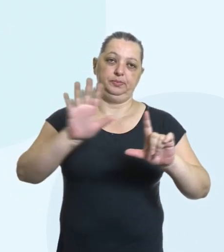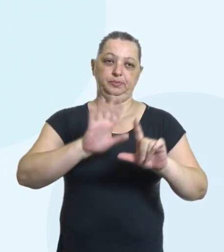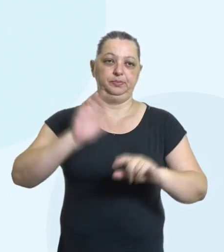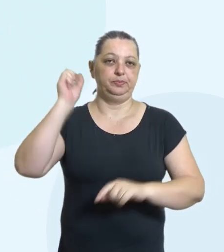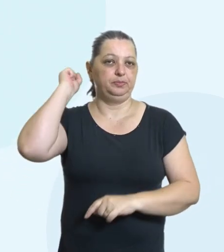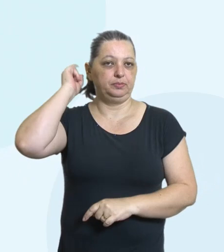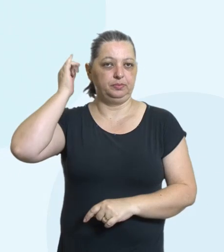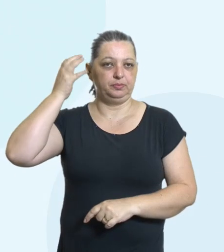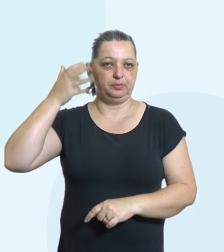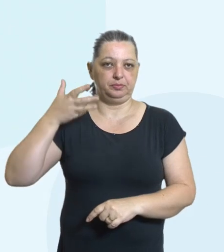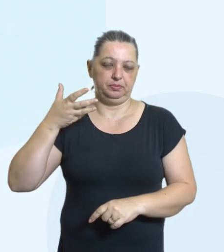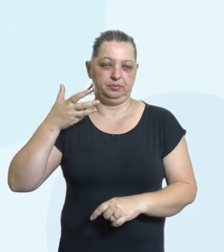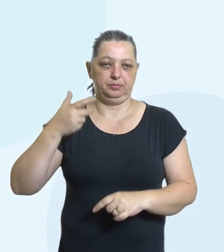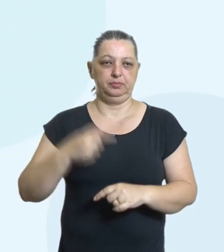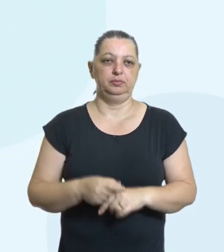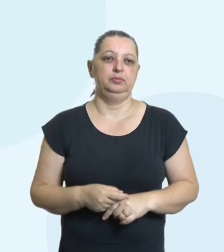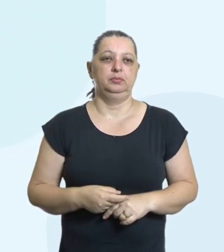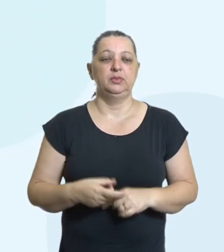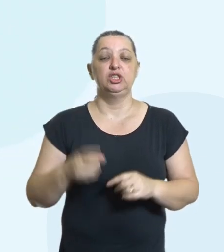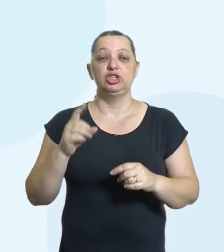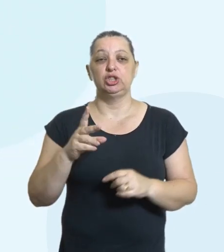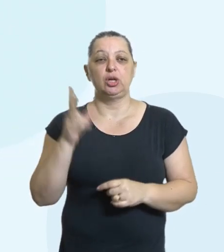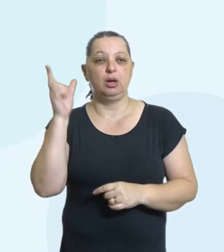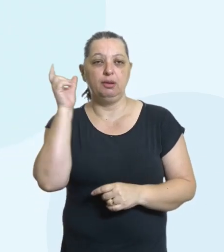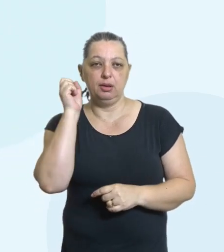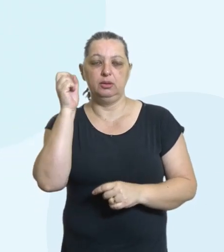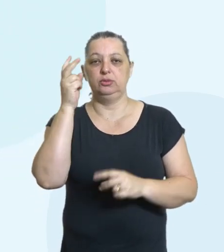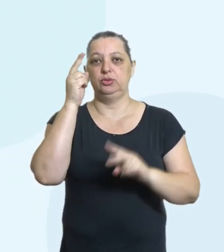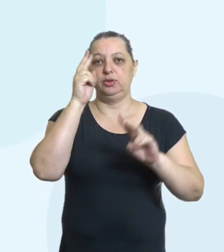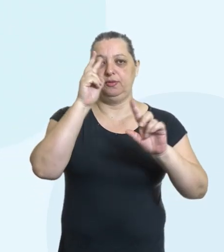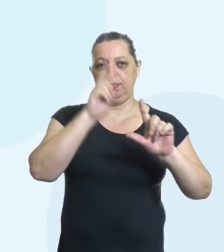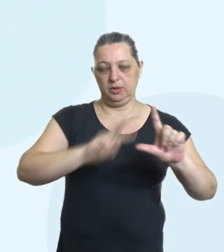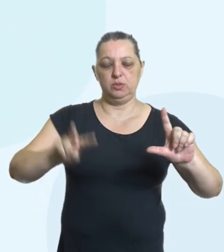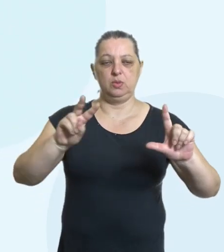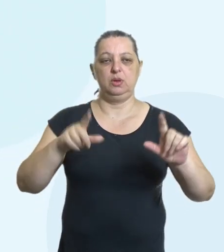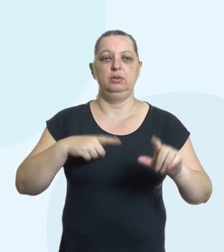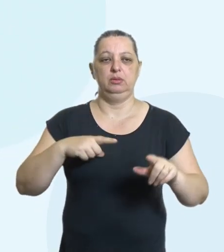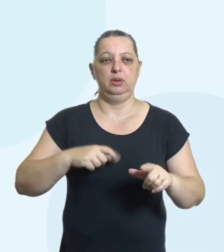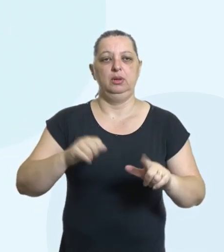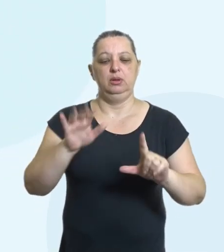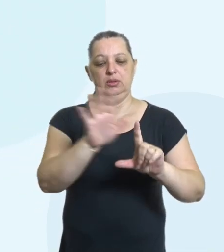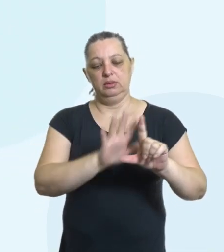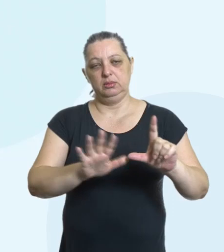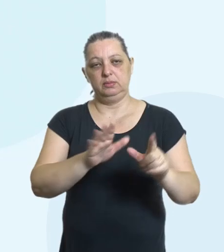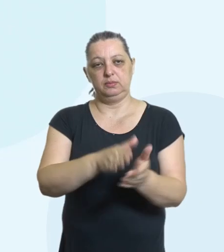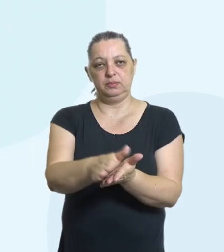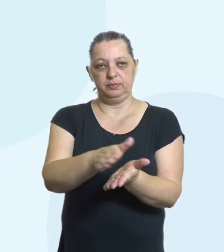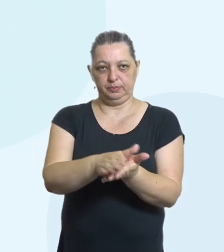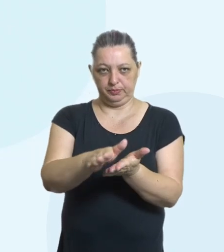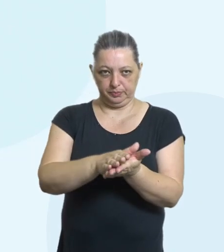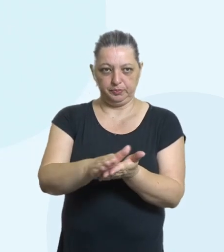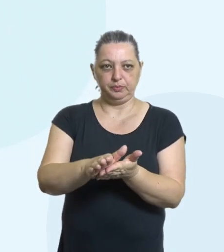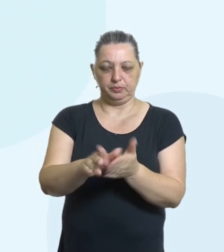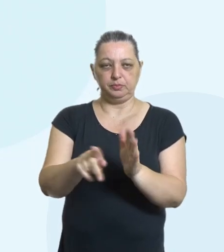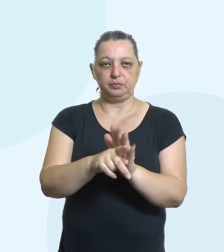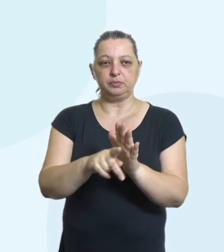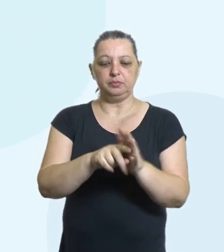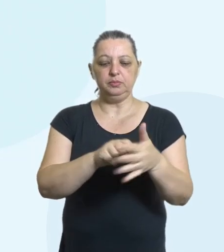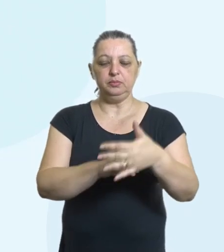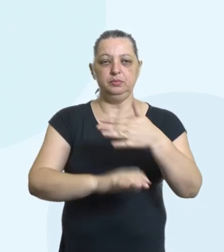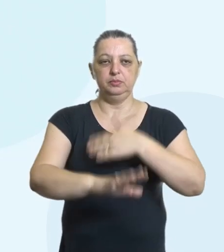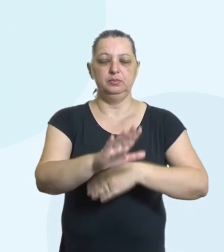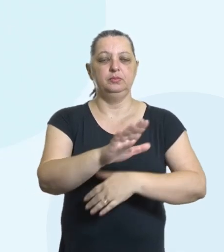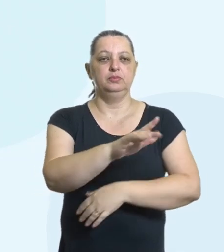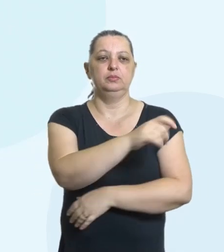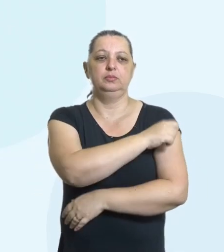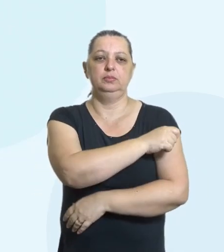ela se destina mais ao material curricular, porque tem uma figura impressa no material curricular do aluno. E aí a gente segue